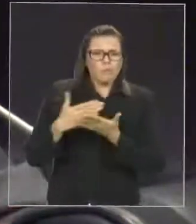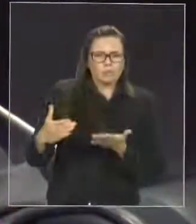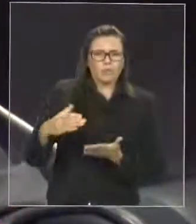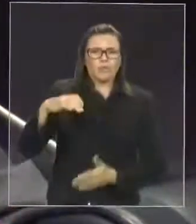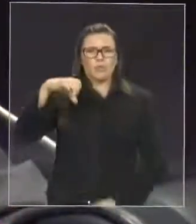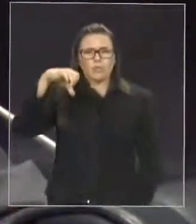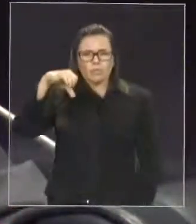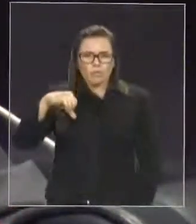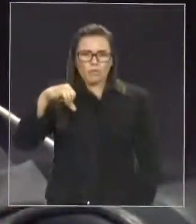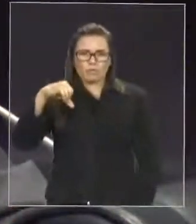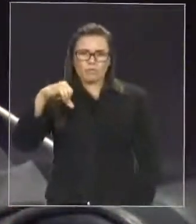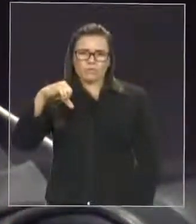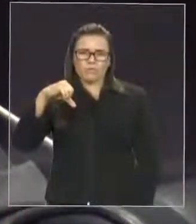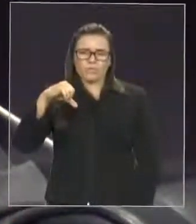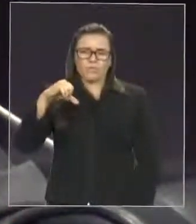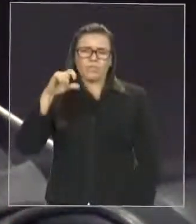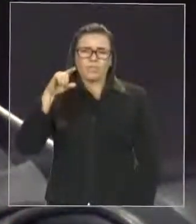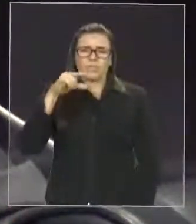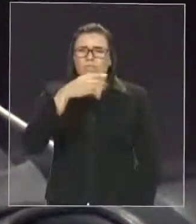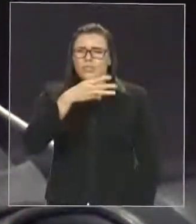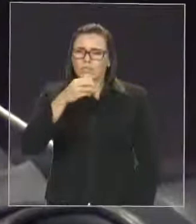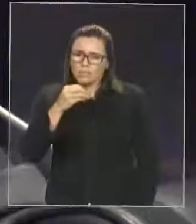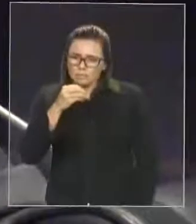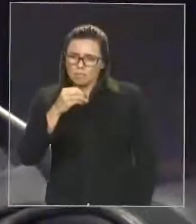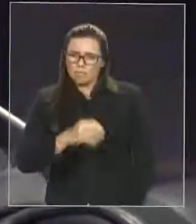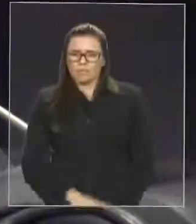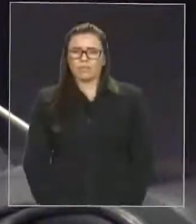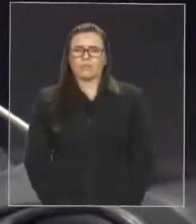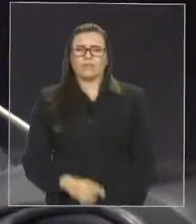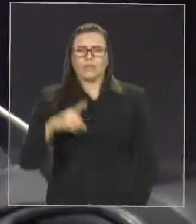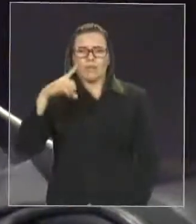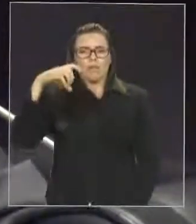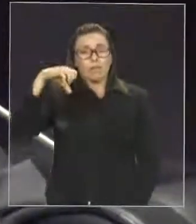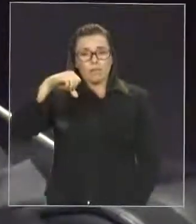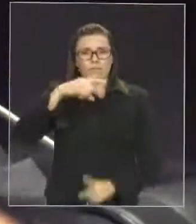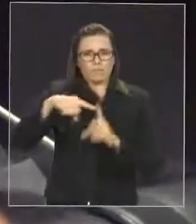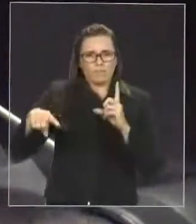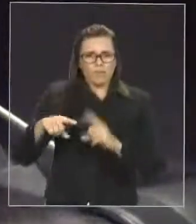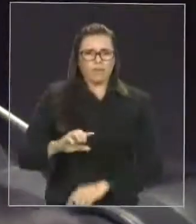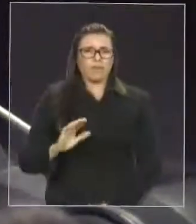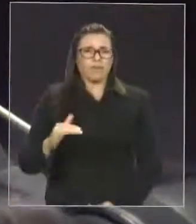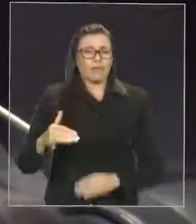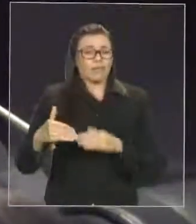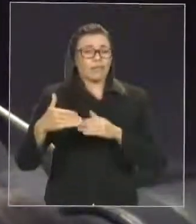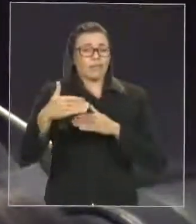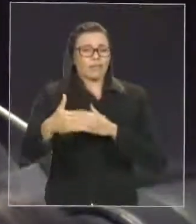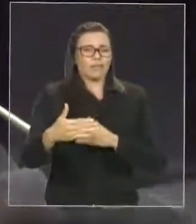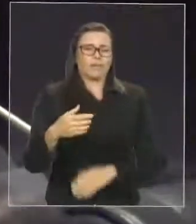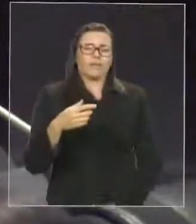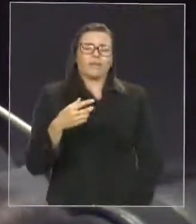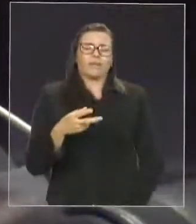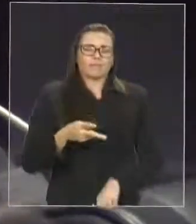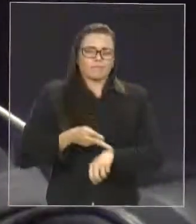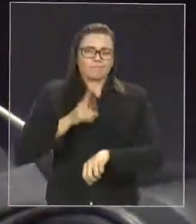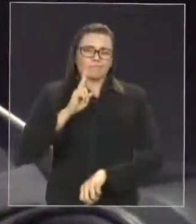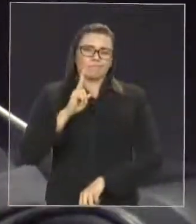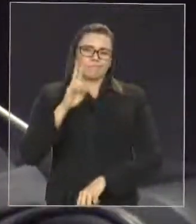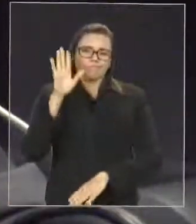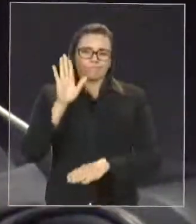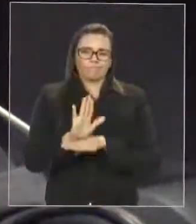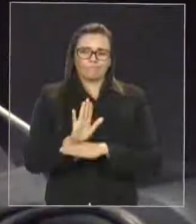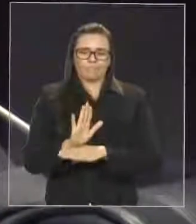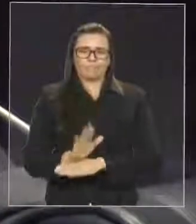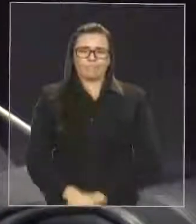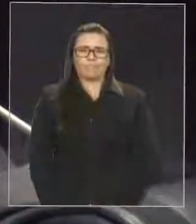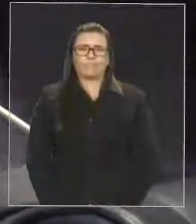da tarde. Todos que ali tiveram a oportunidade de falar e emitir sua opinião. É importante também, deputado Eduardo,